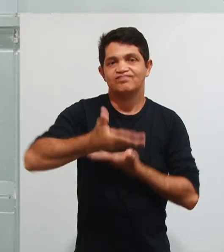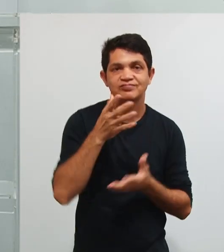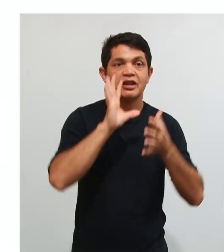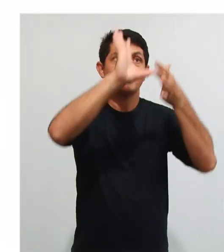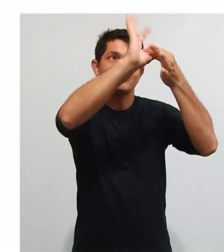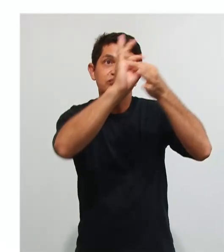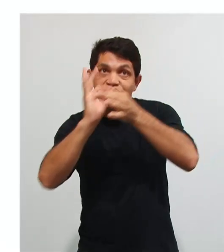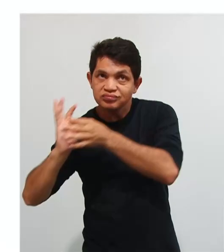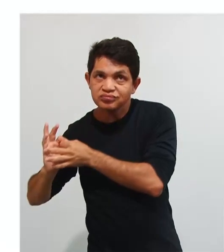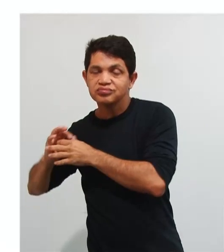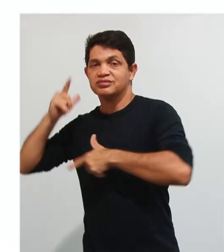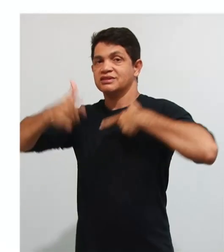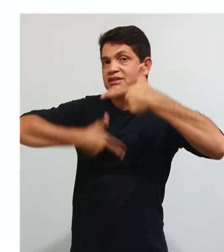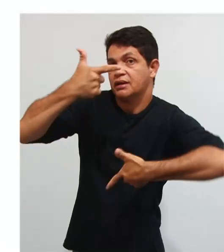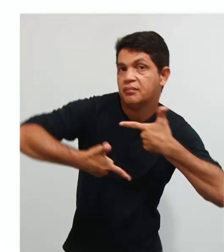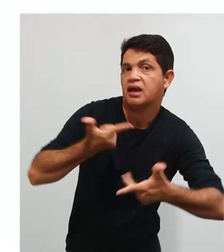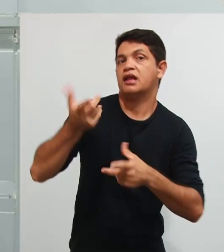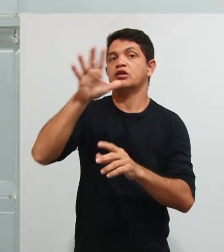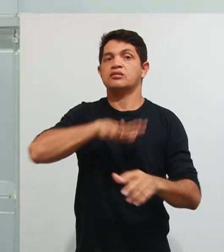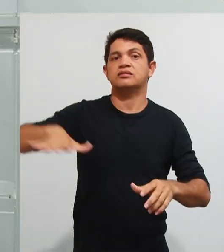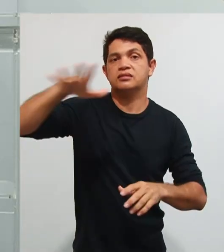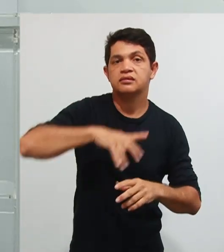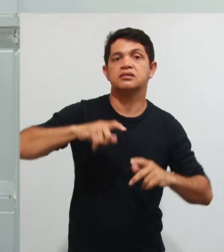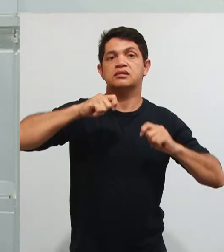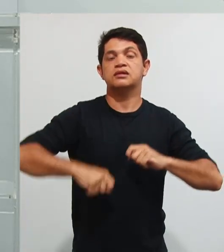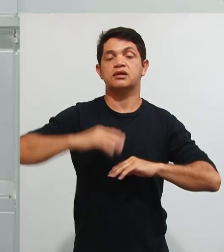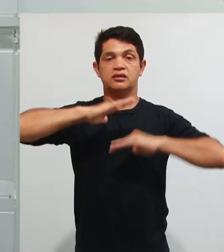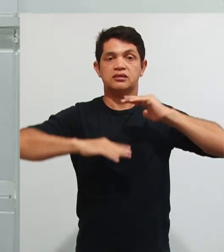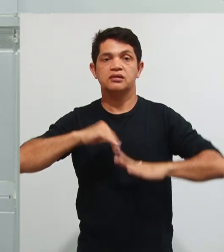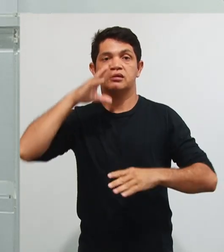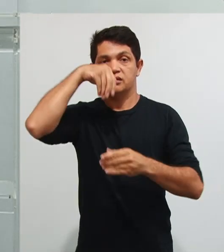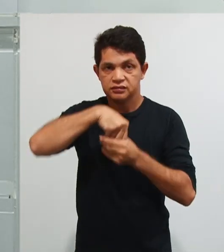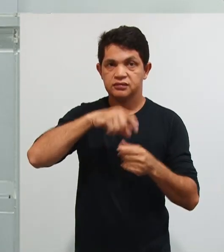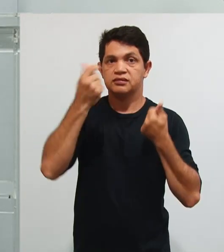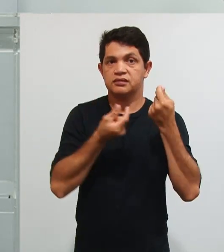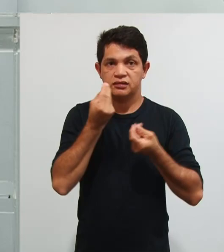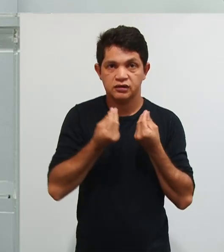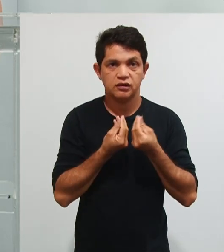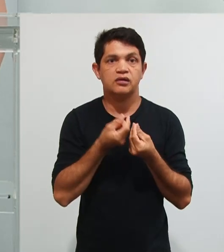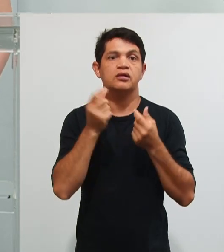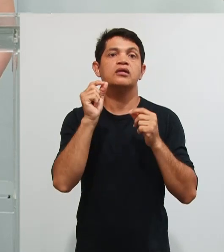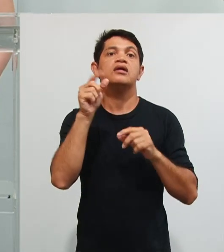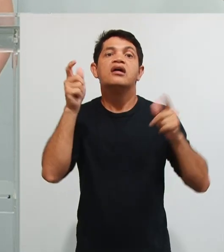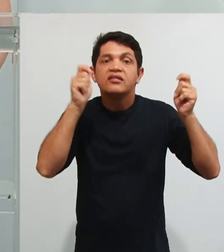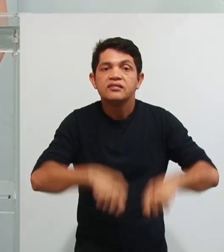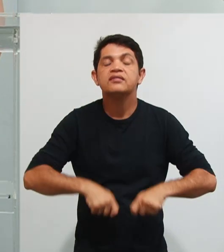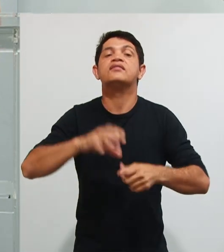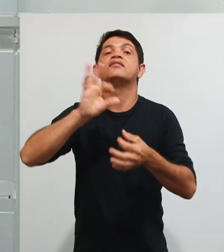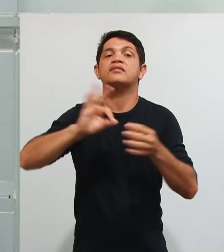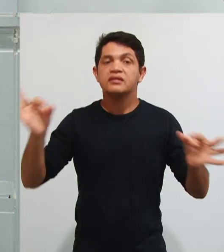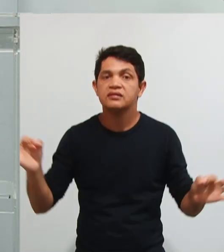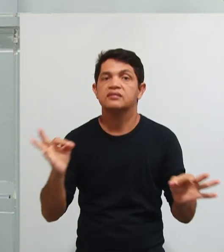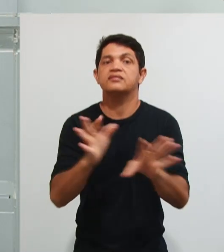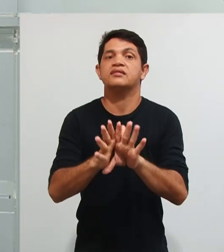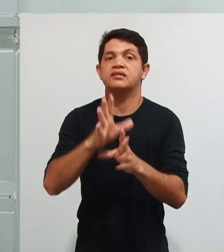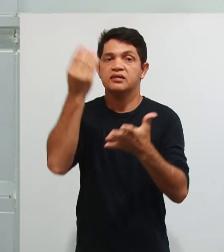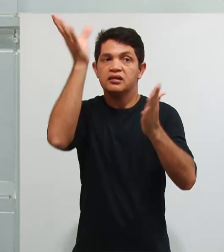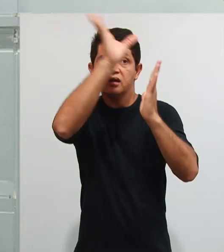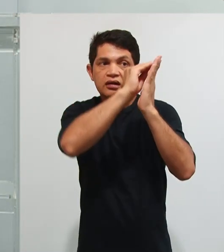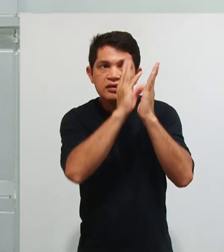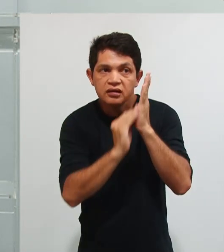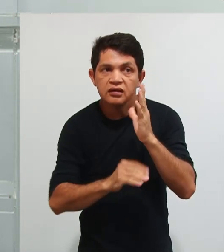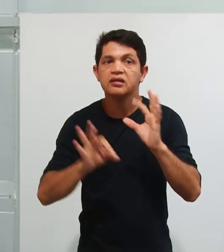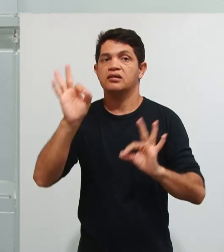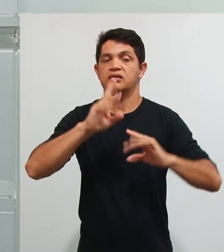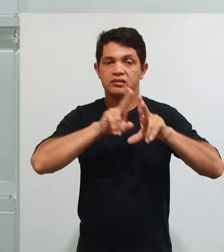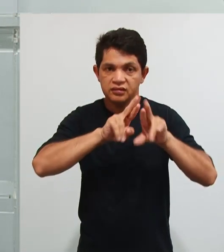contexto de trabalho. Espero que você, senhor aluno, já tenha feito a nossa leitura do material que está